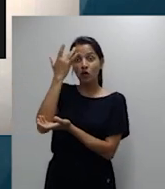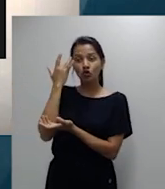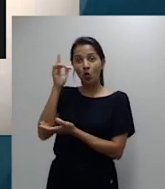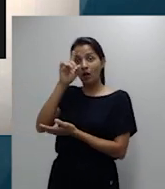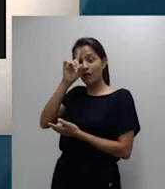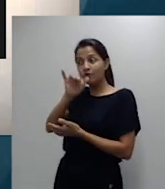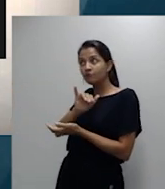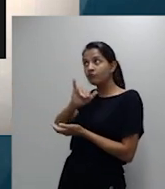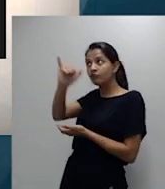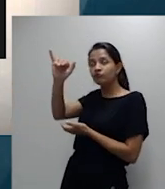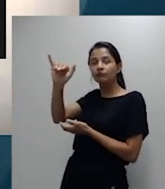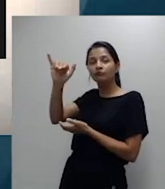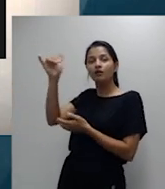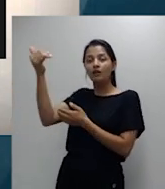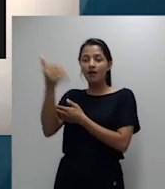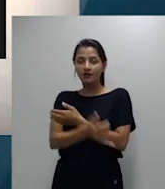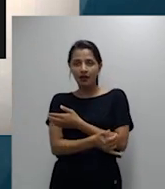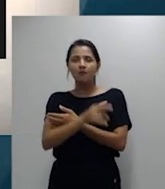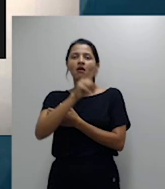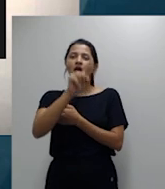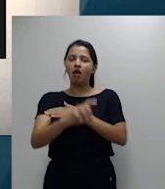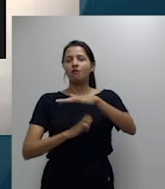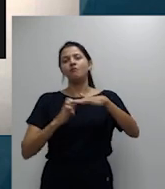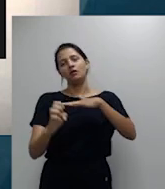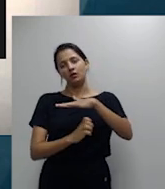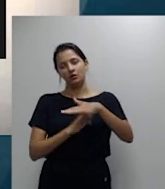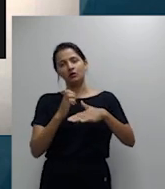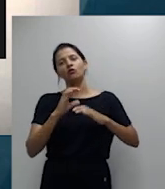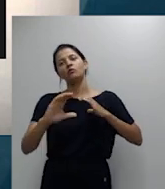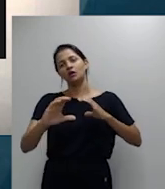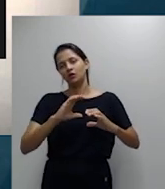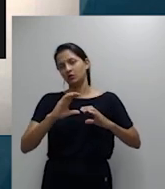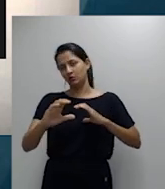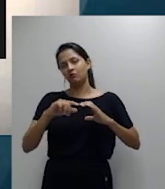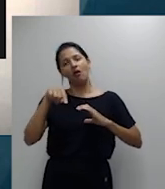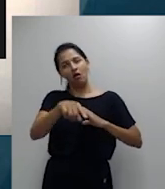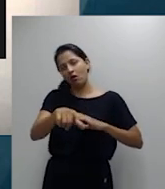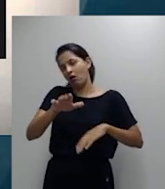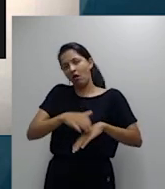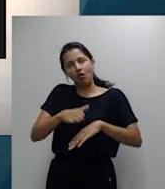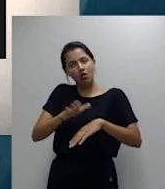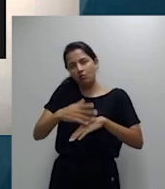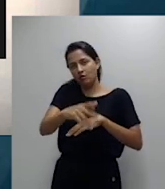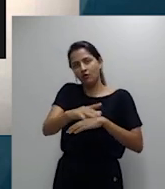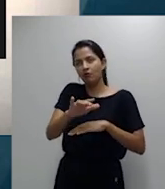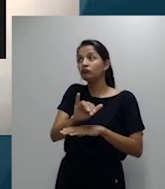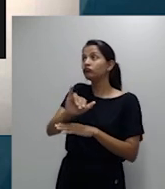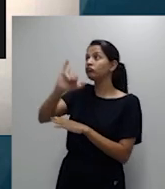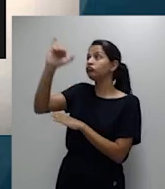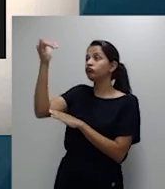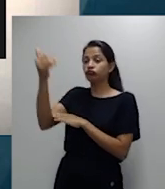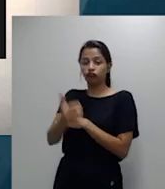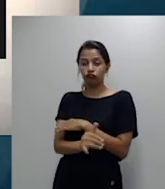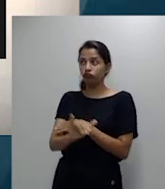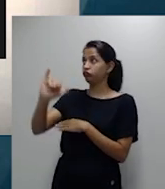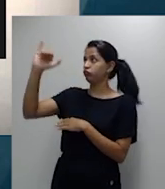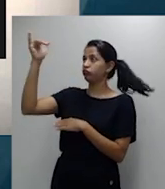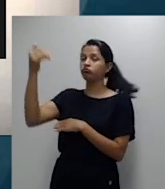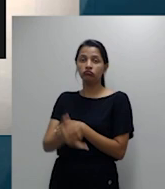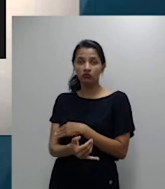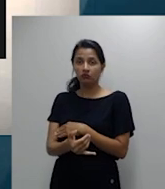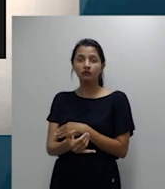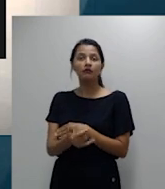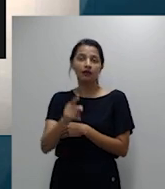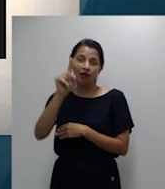o sinal são as empresas de comunicação e não aquela que a pena perde o espaço seja capaz